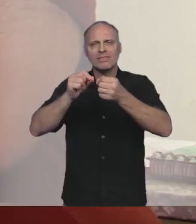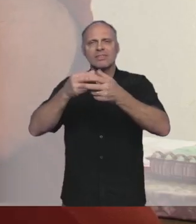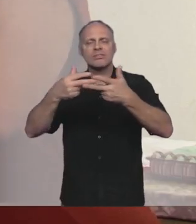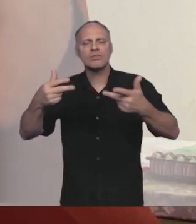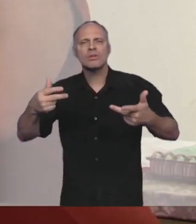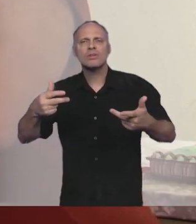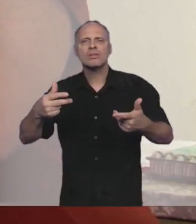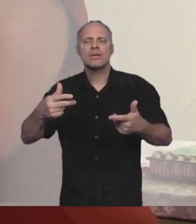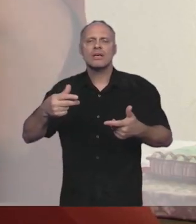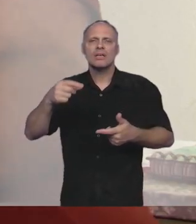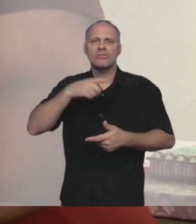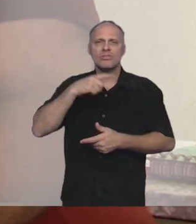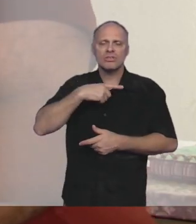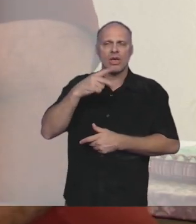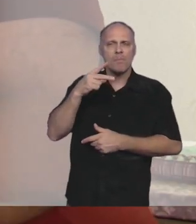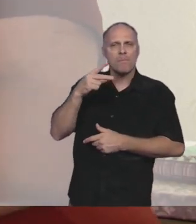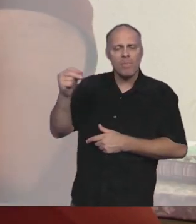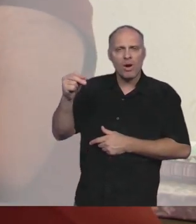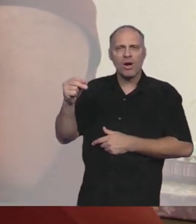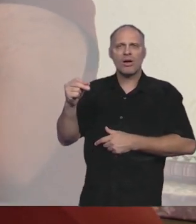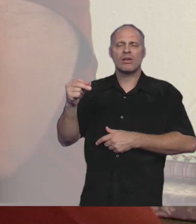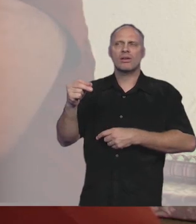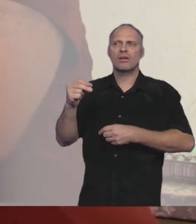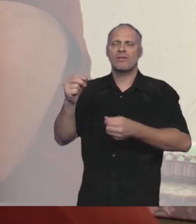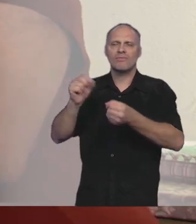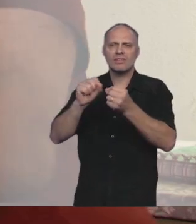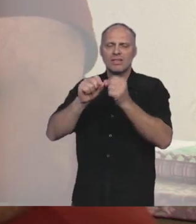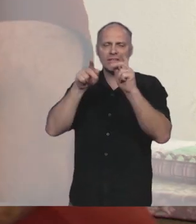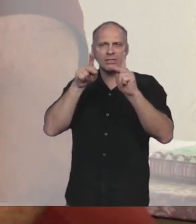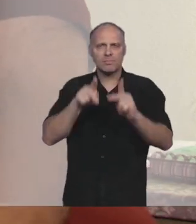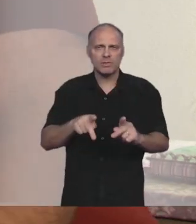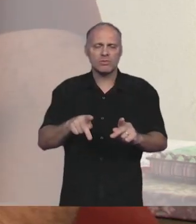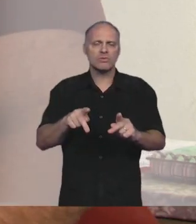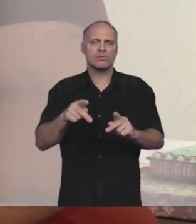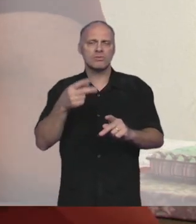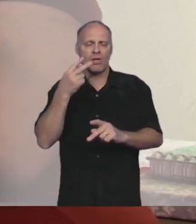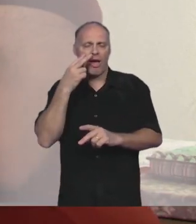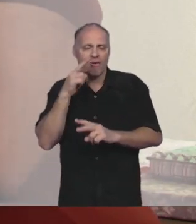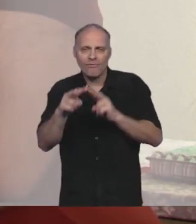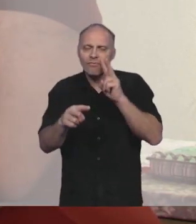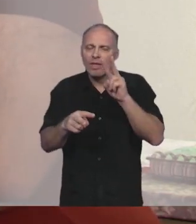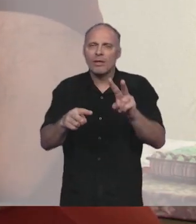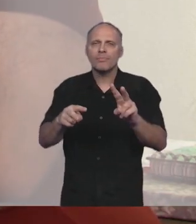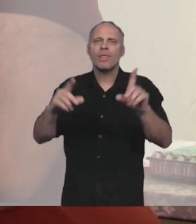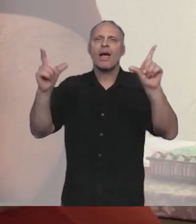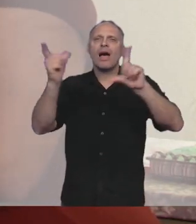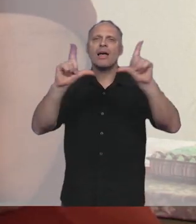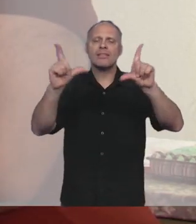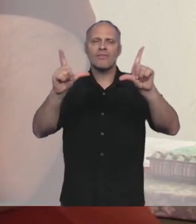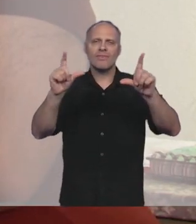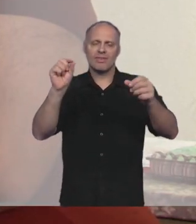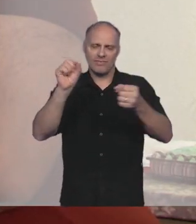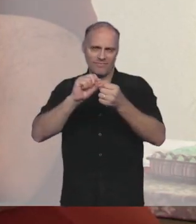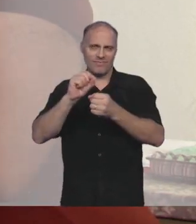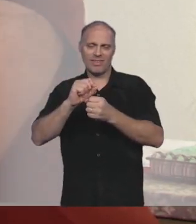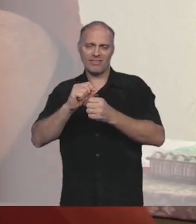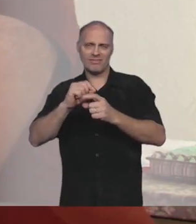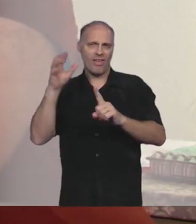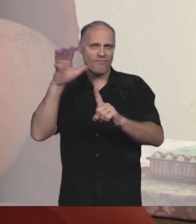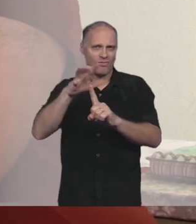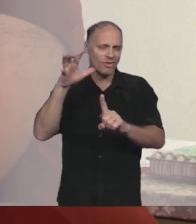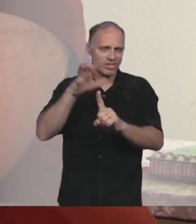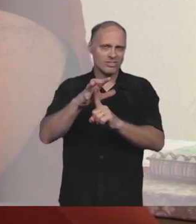não foram ver. A TV fez mal ou faz mal para o teatro, no sentido de tirar público?